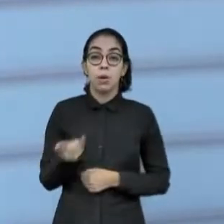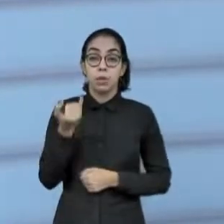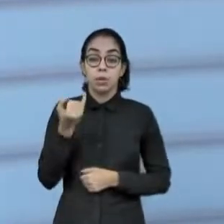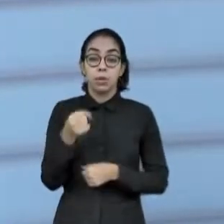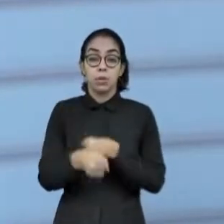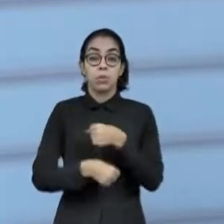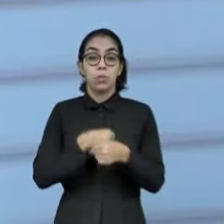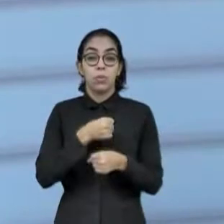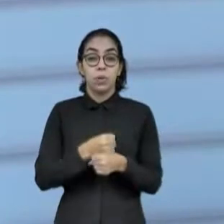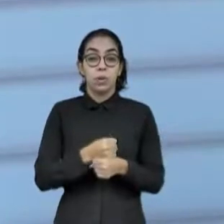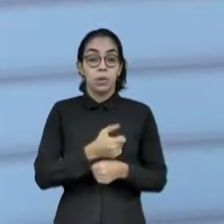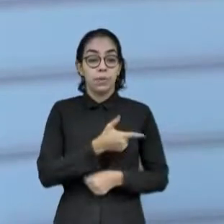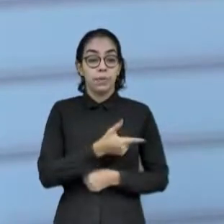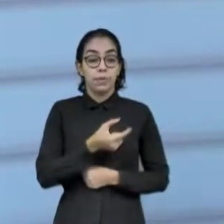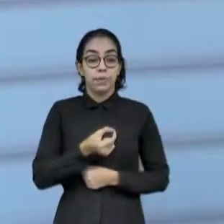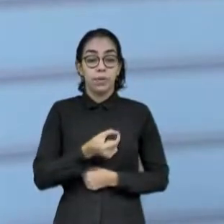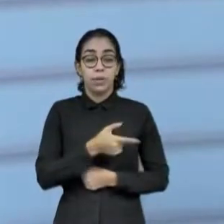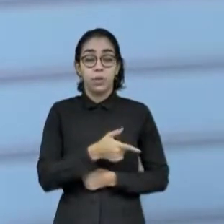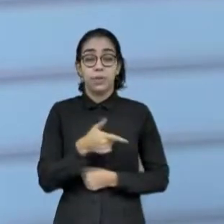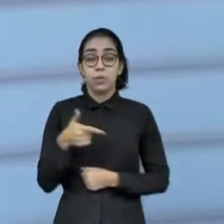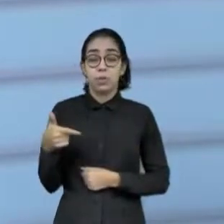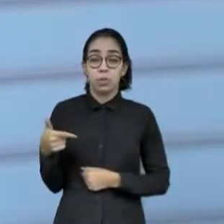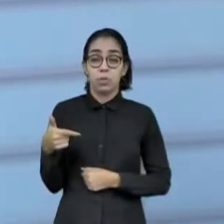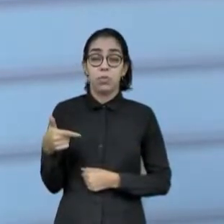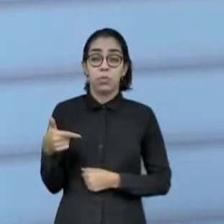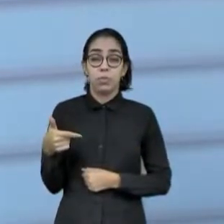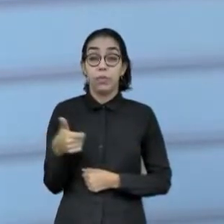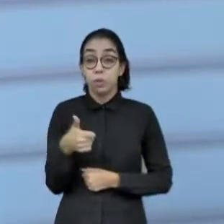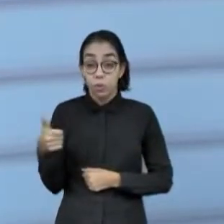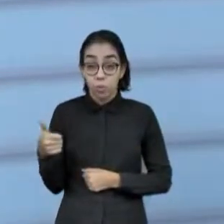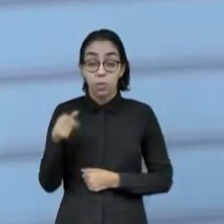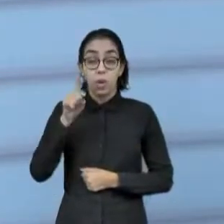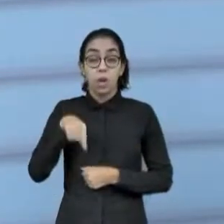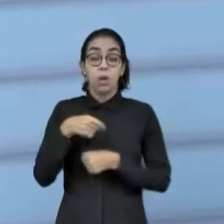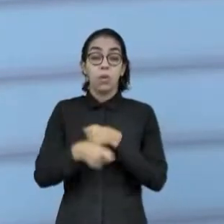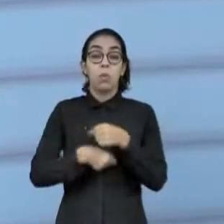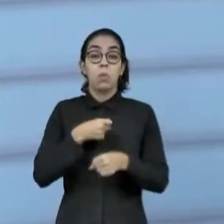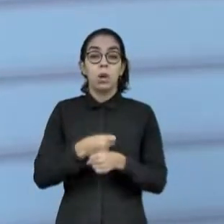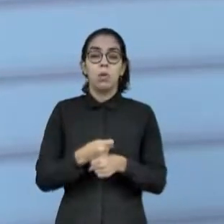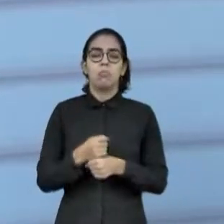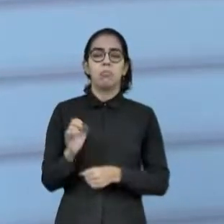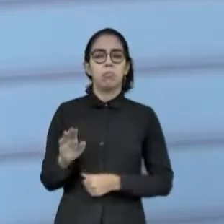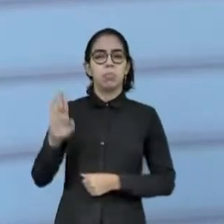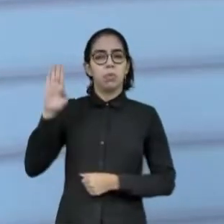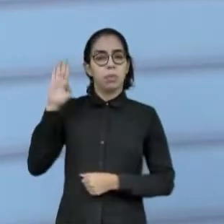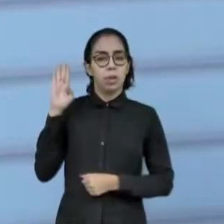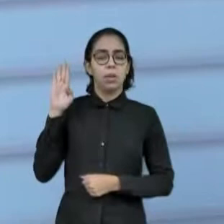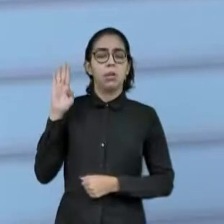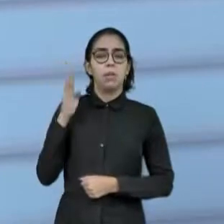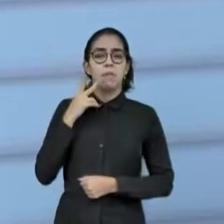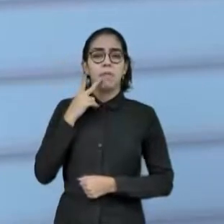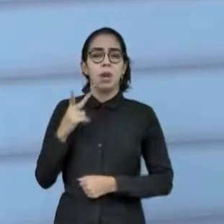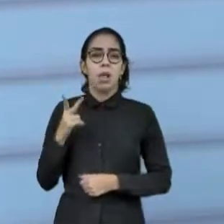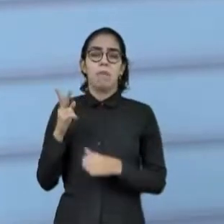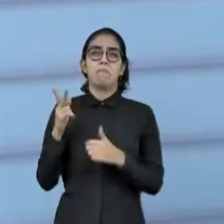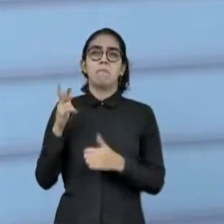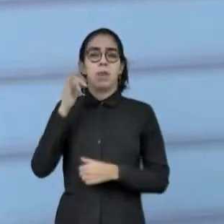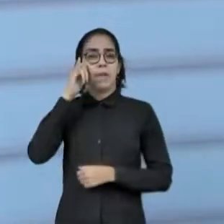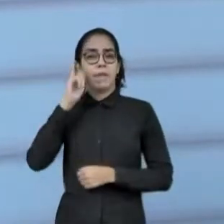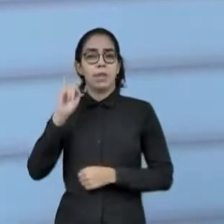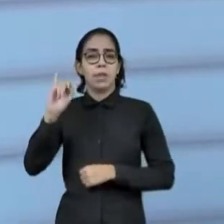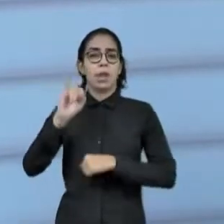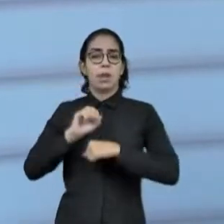se colocou como um ano de que houveram promessas que o combate à pandemia ia